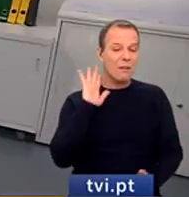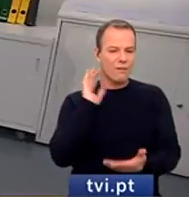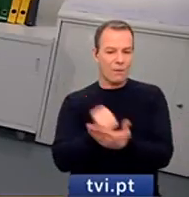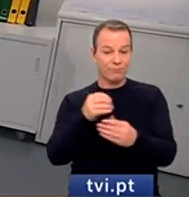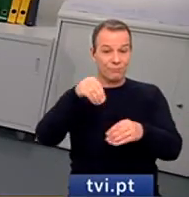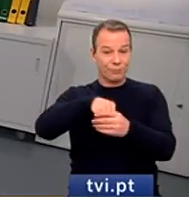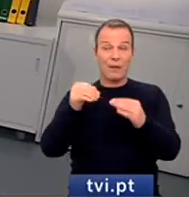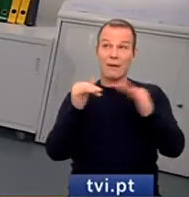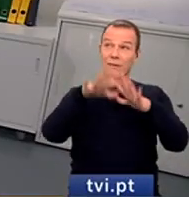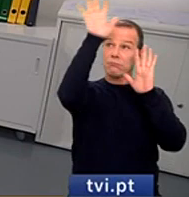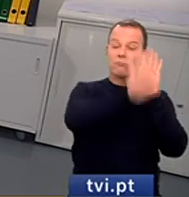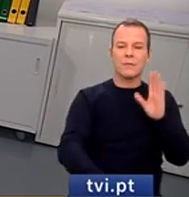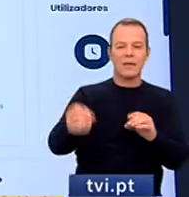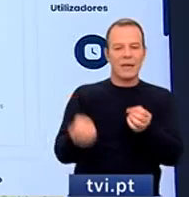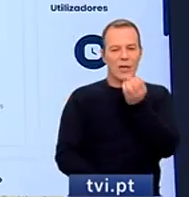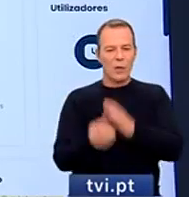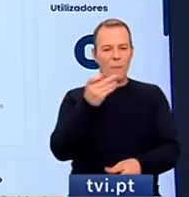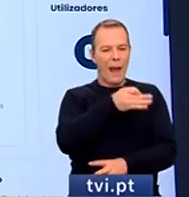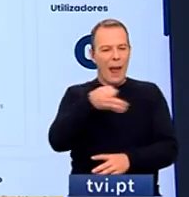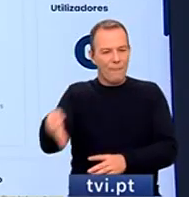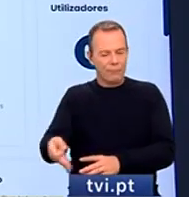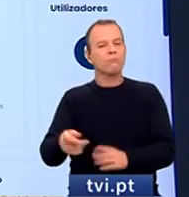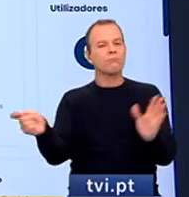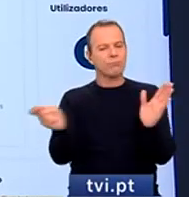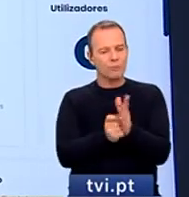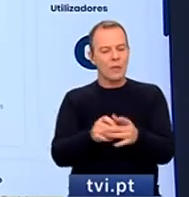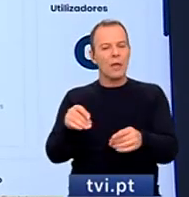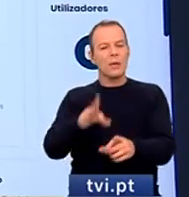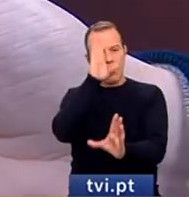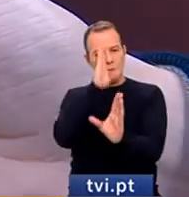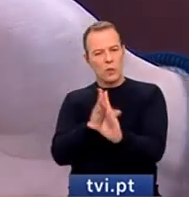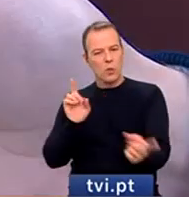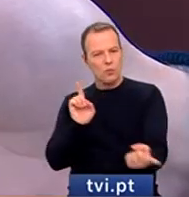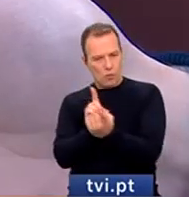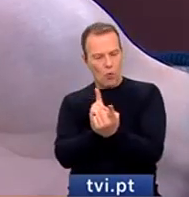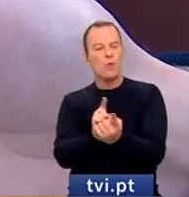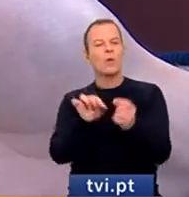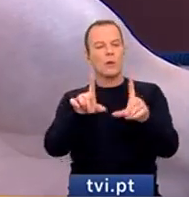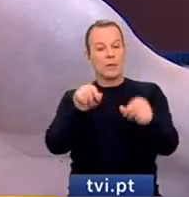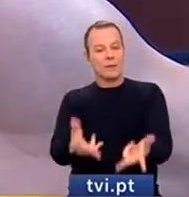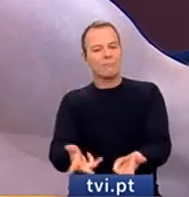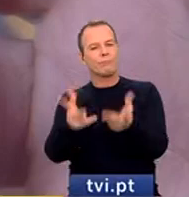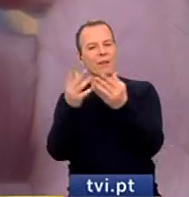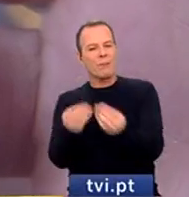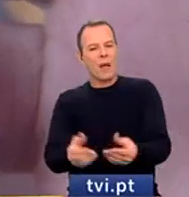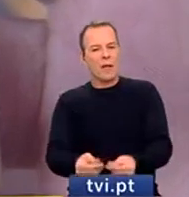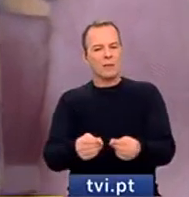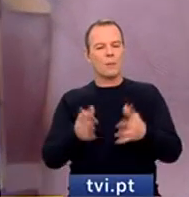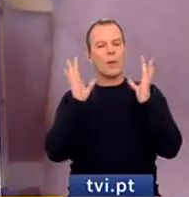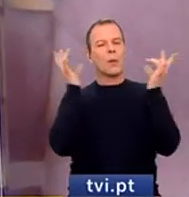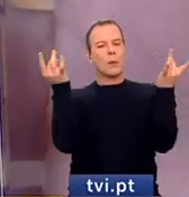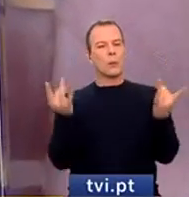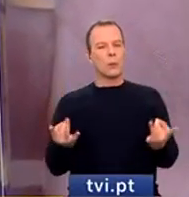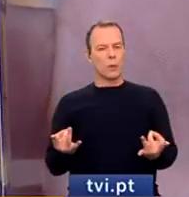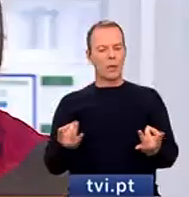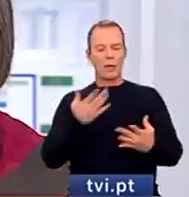nacional, criou uma aplicação que permite marcar consultas de psicologia e disponibiliza ferramentas de relaxamento.